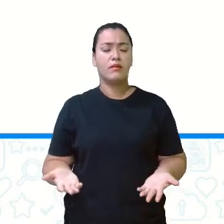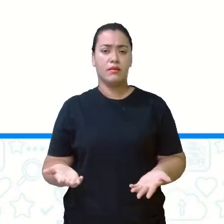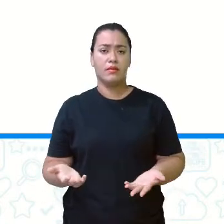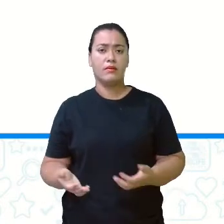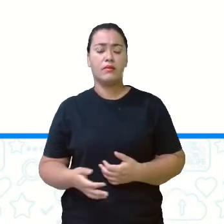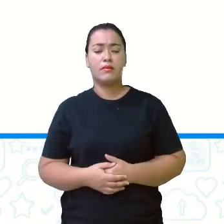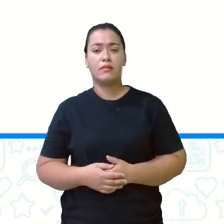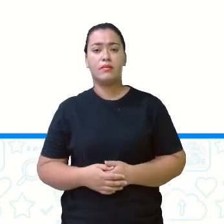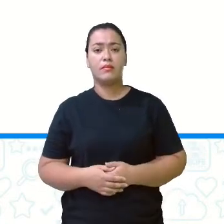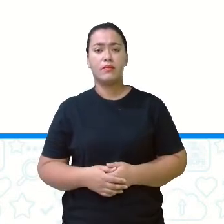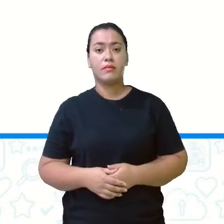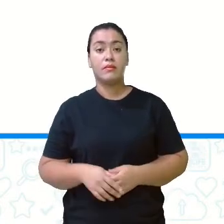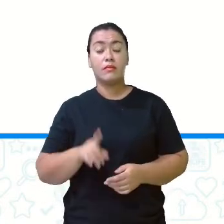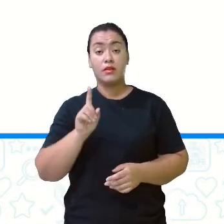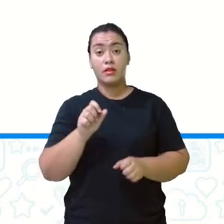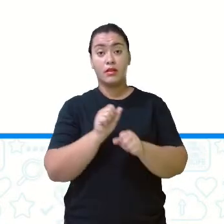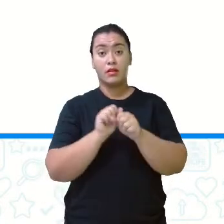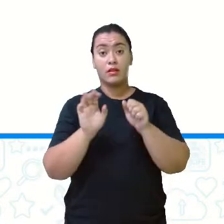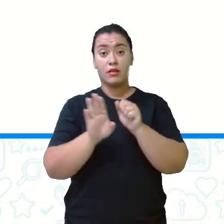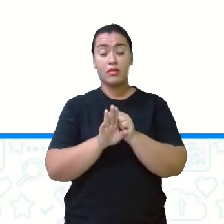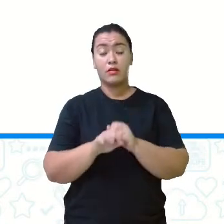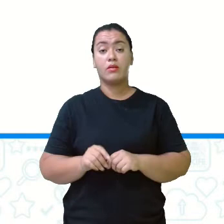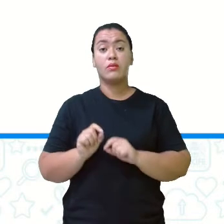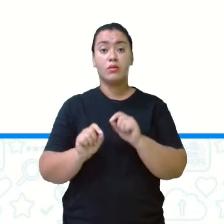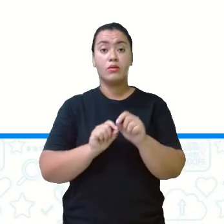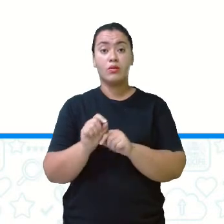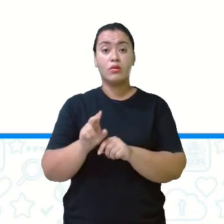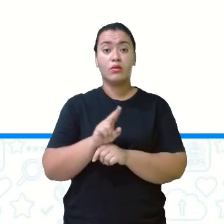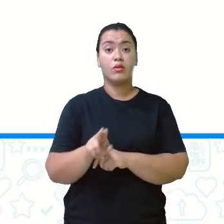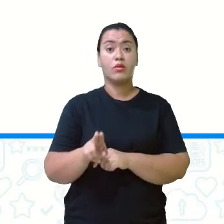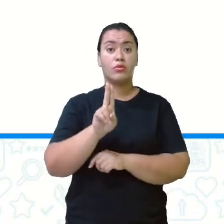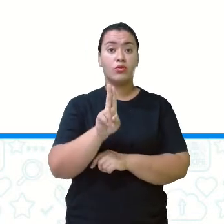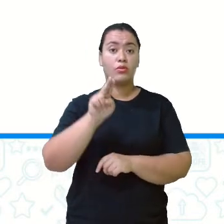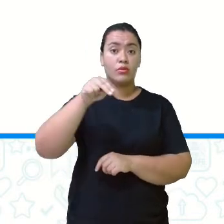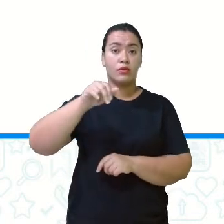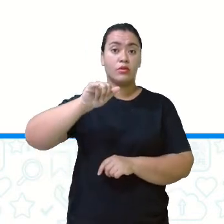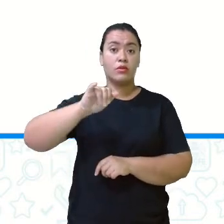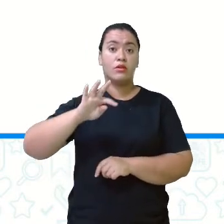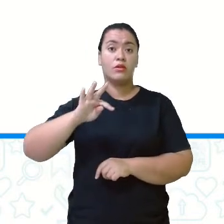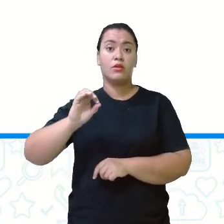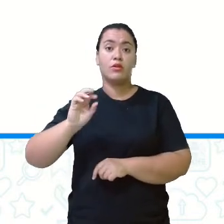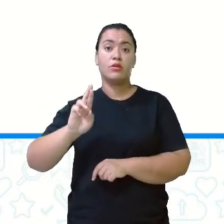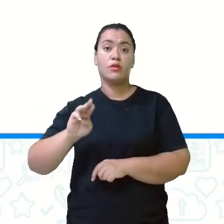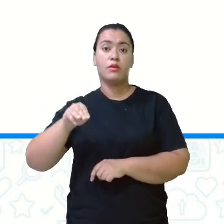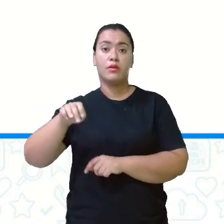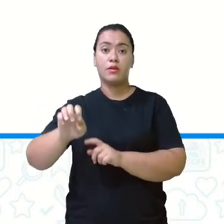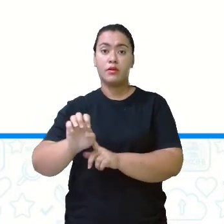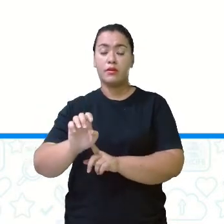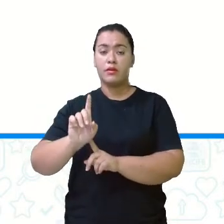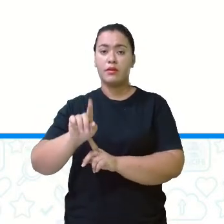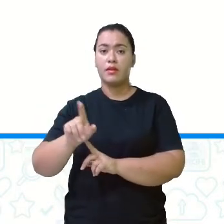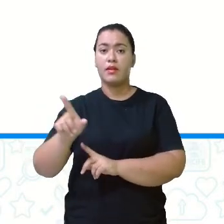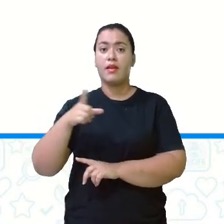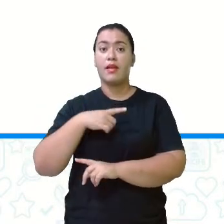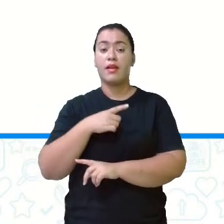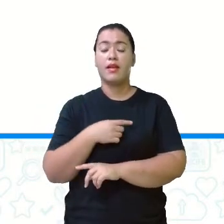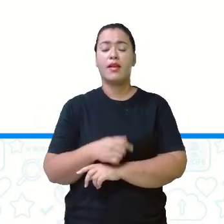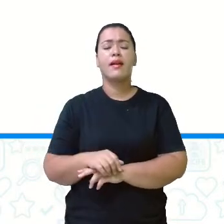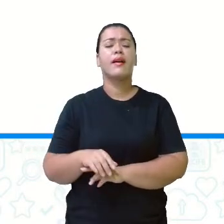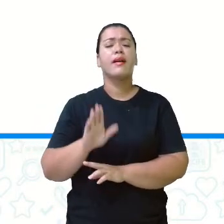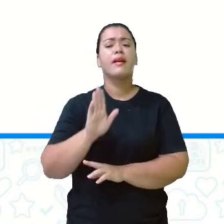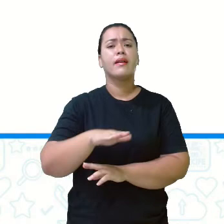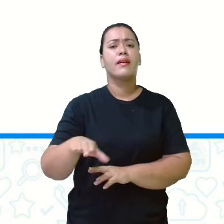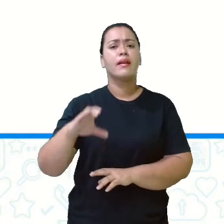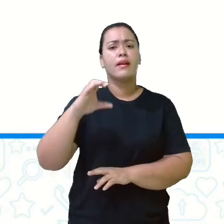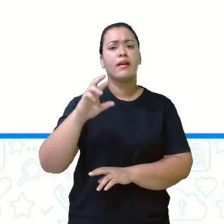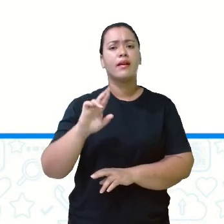ser feminino. Esses substantivos, eles são uniformes. E aí eu trouxe, ó, criança, que